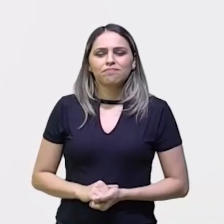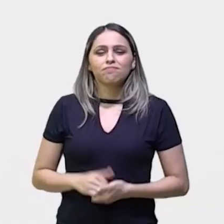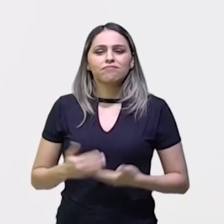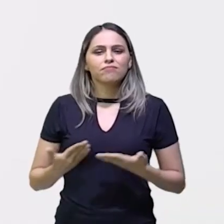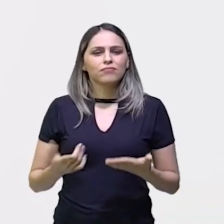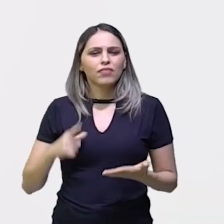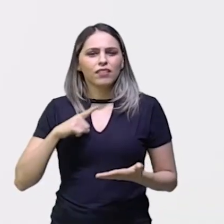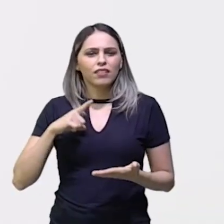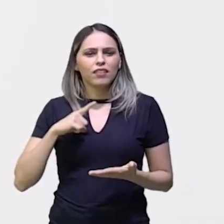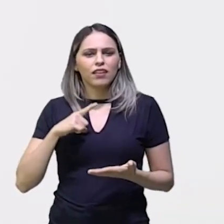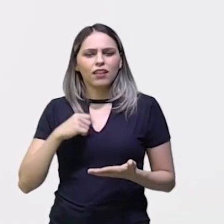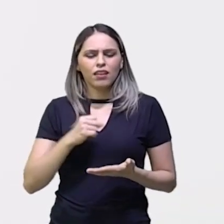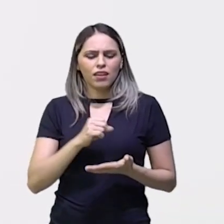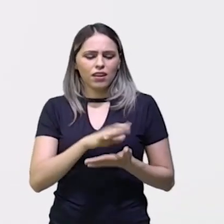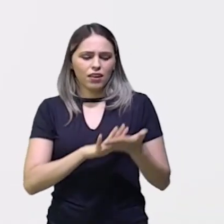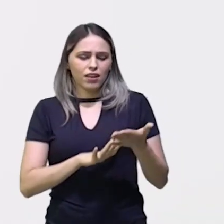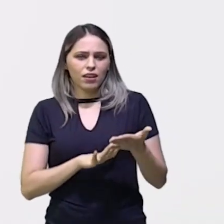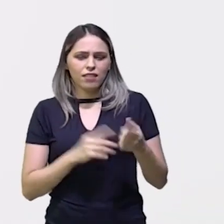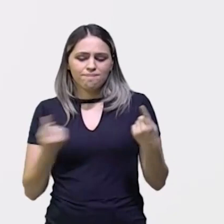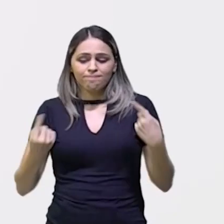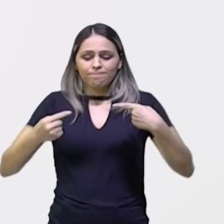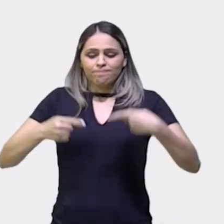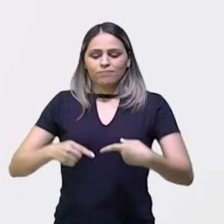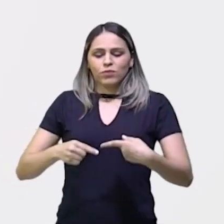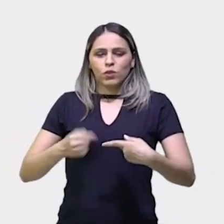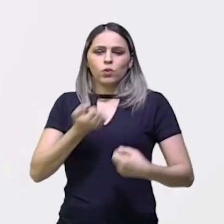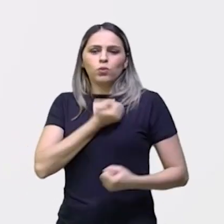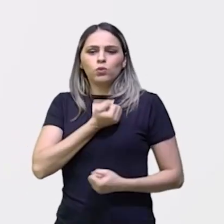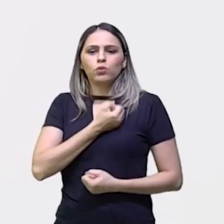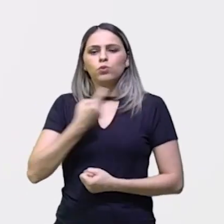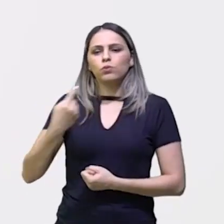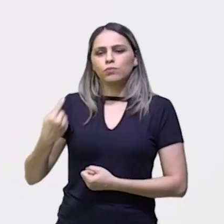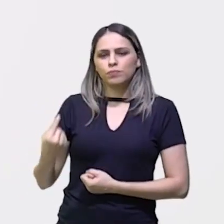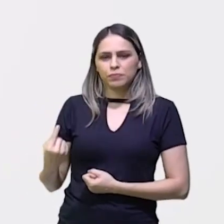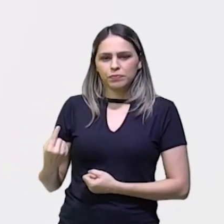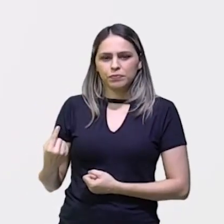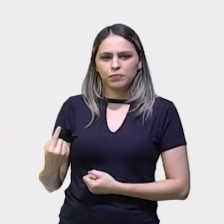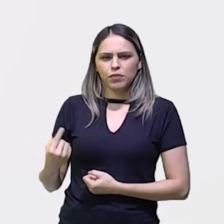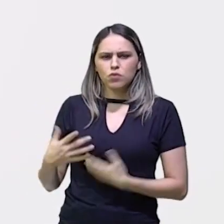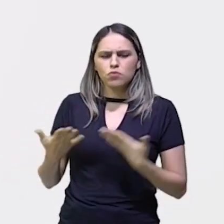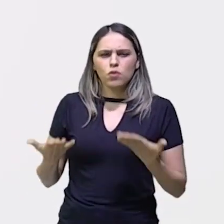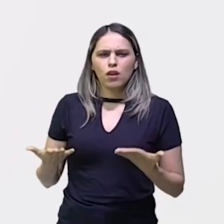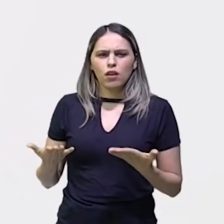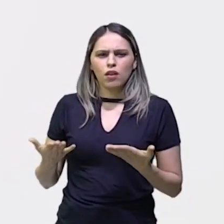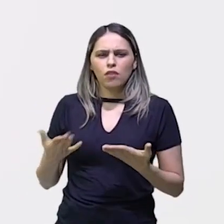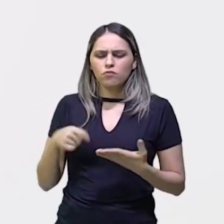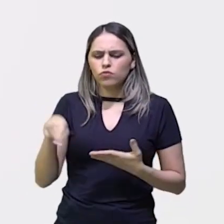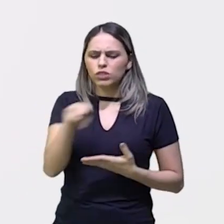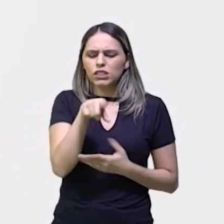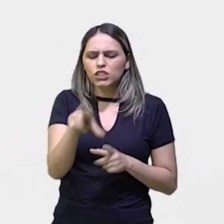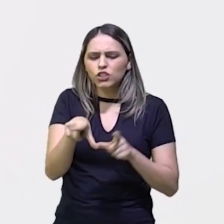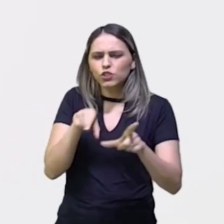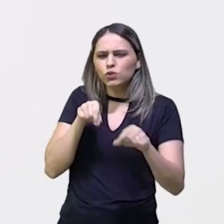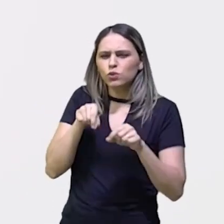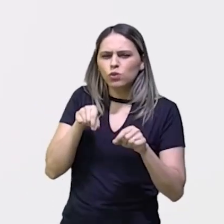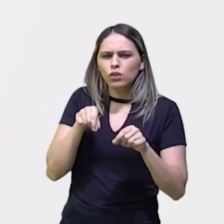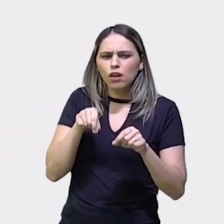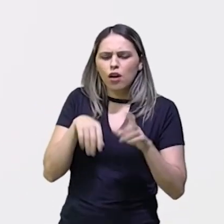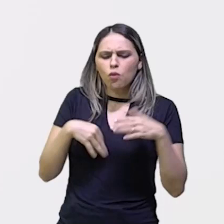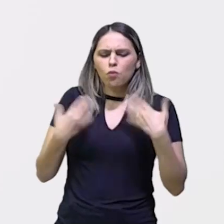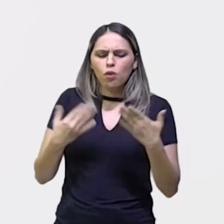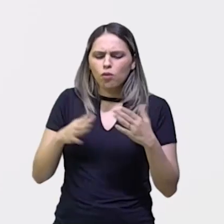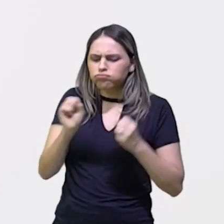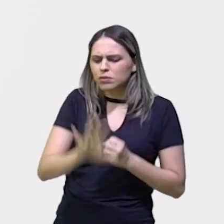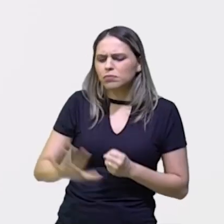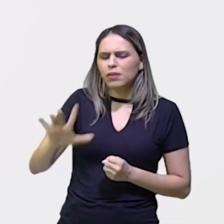Nós temos aqui o nosso desafio número 1. Qual é esse desafio? Escolha a imagem que